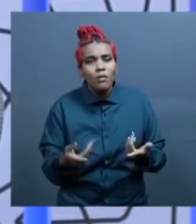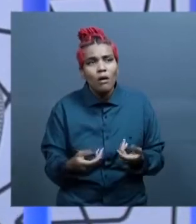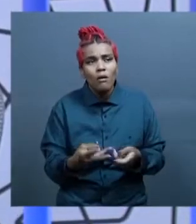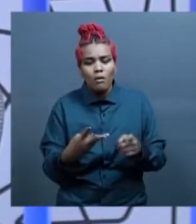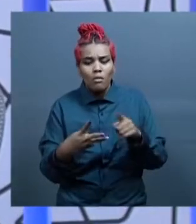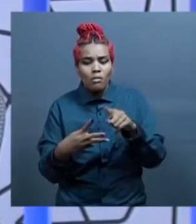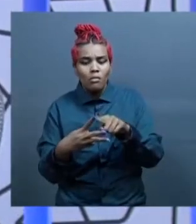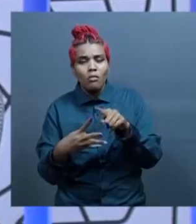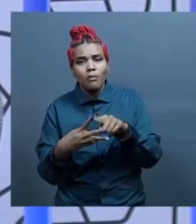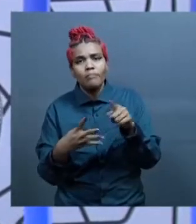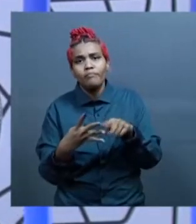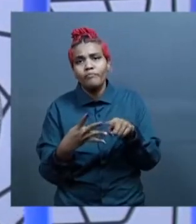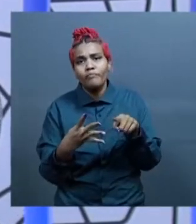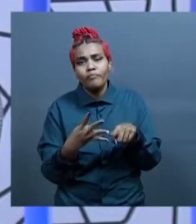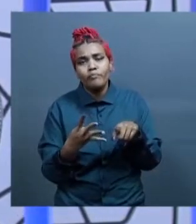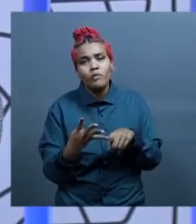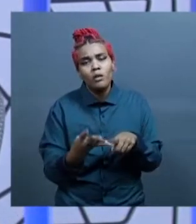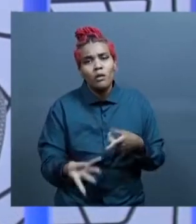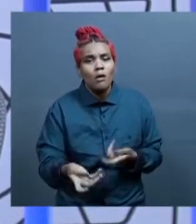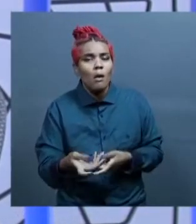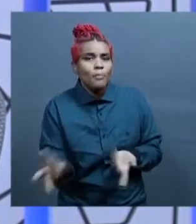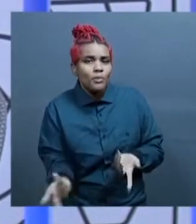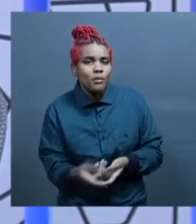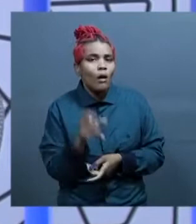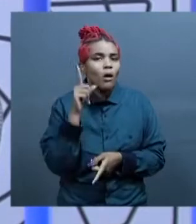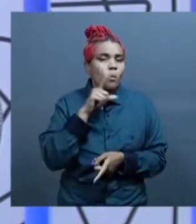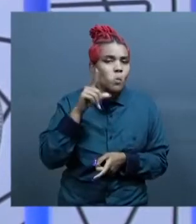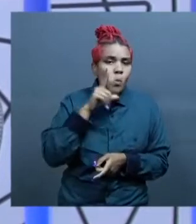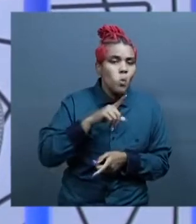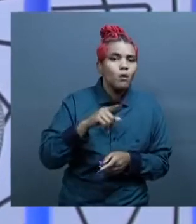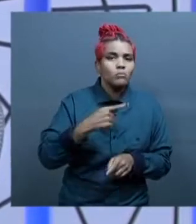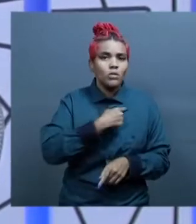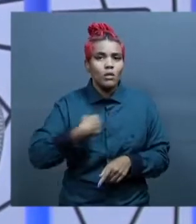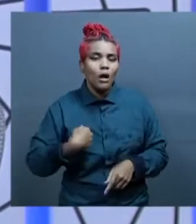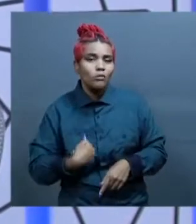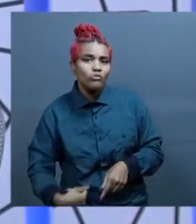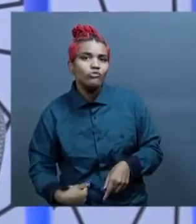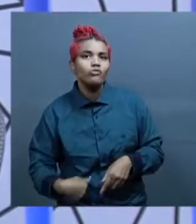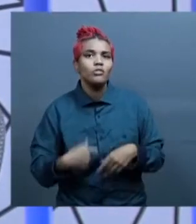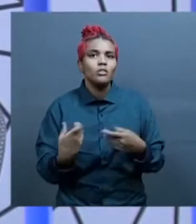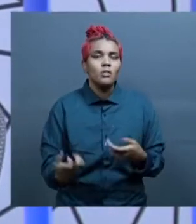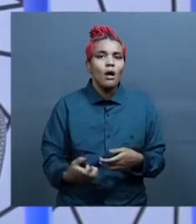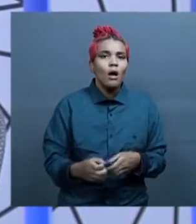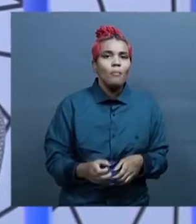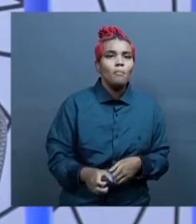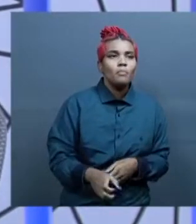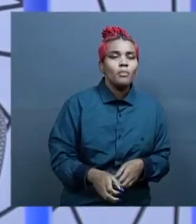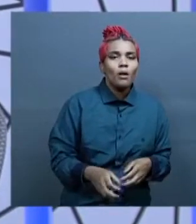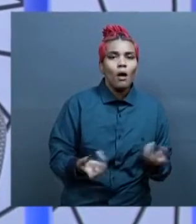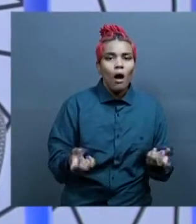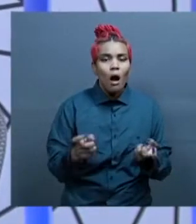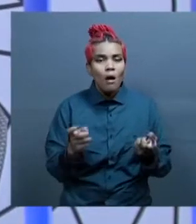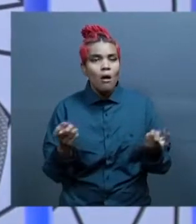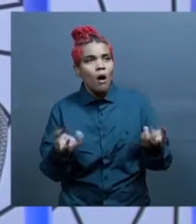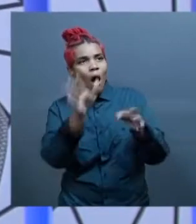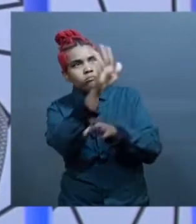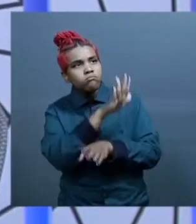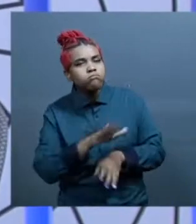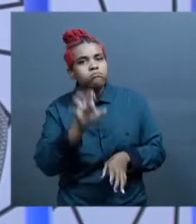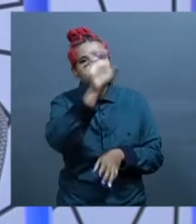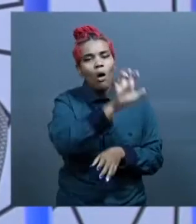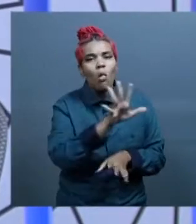unidos entre a china a união europeia nem deste grande grupo e também à índia em são todos os países que estão na frente dessa produção